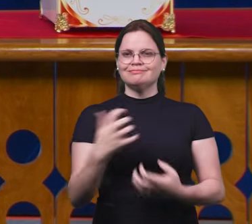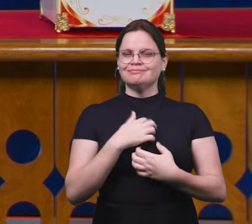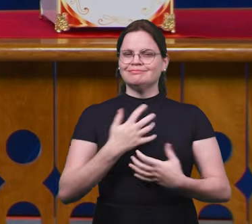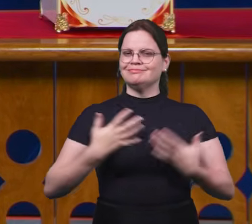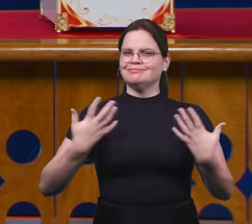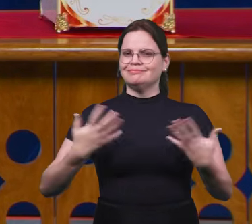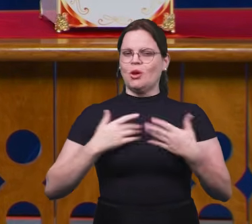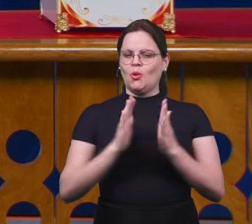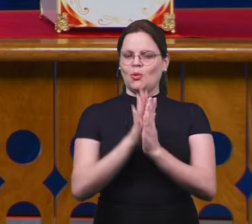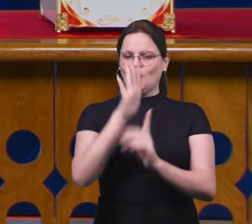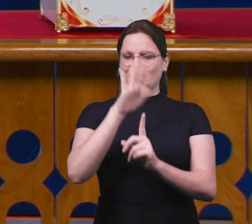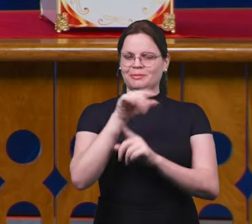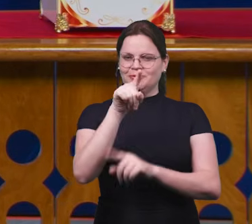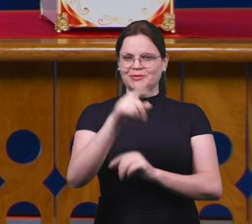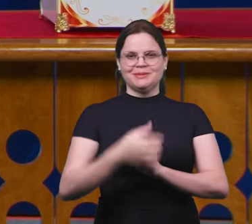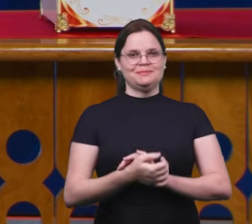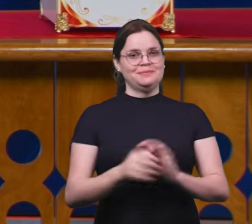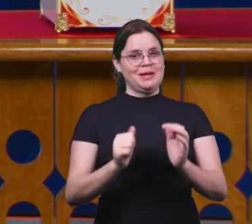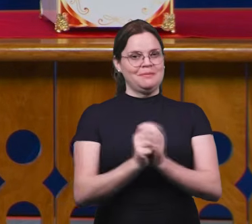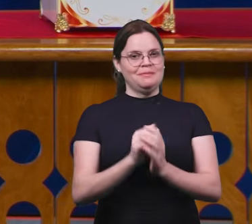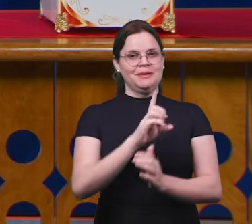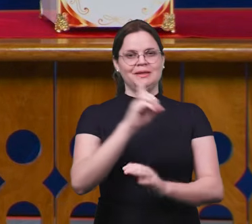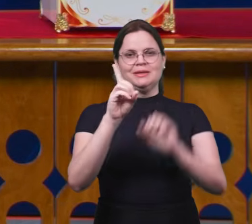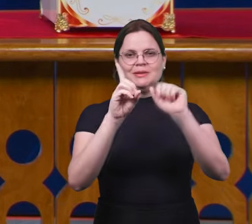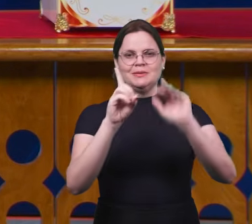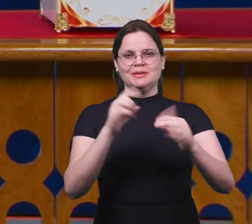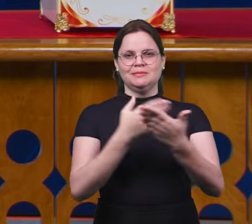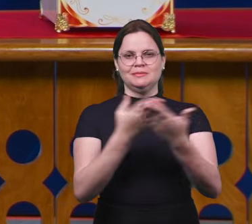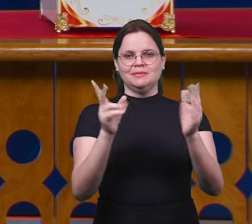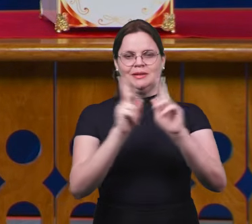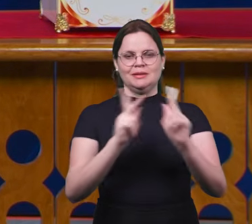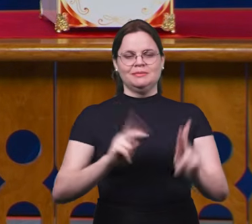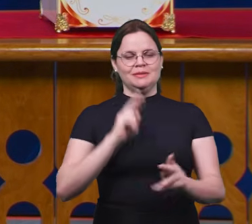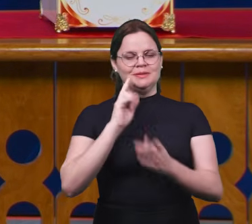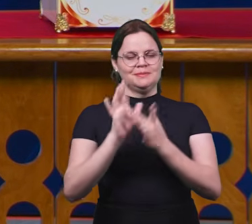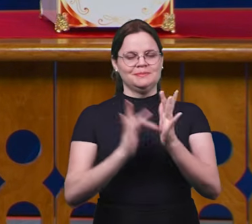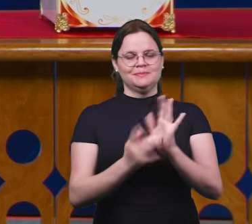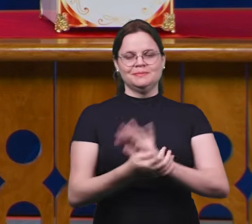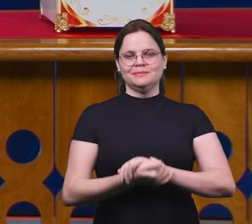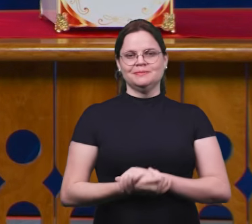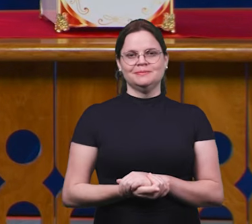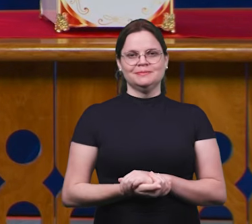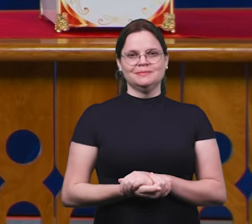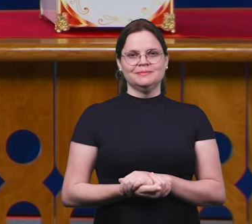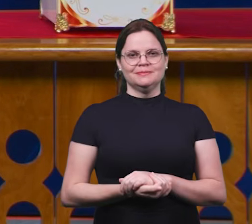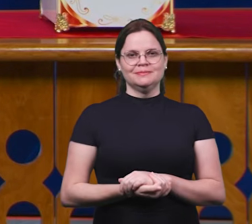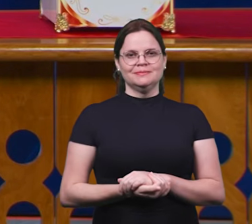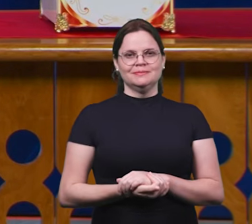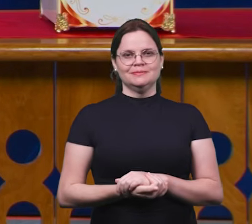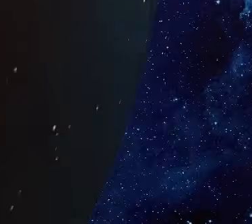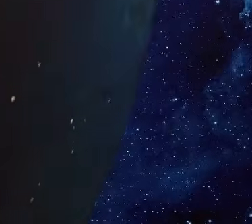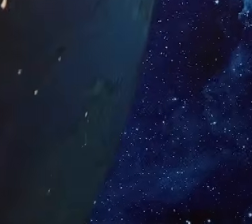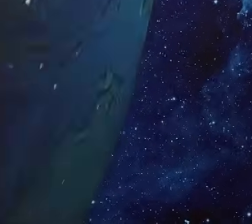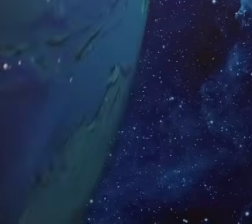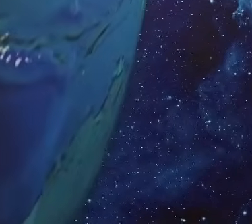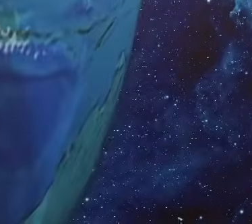alegria para nós orarmos com você. Amém? Que o Senhor abençoe a todos. A paz do Senhor Jesus.